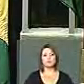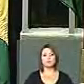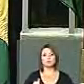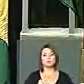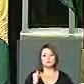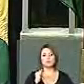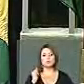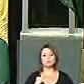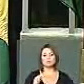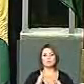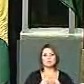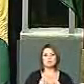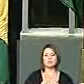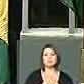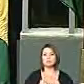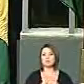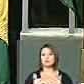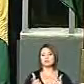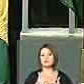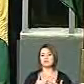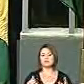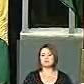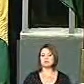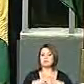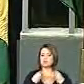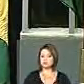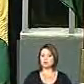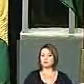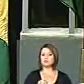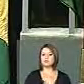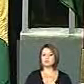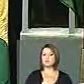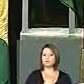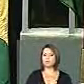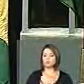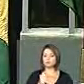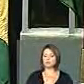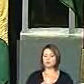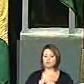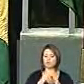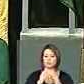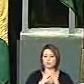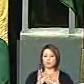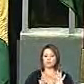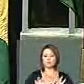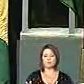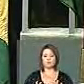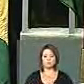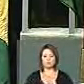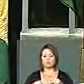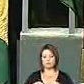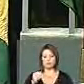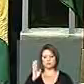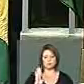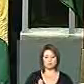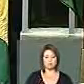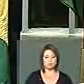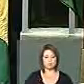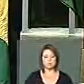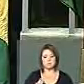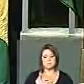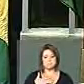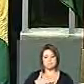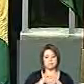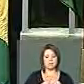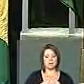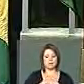moradias que, entre as que foram entregues e contratadas na política habitacional brasileira, através do Minha